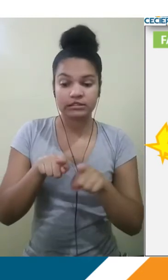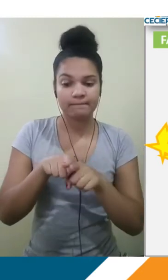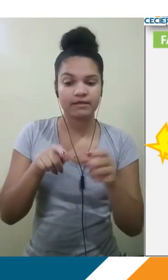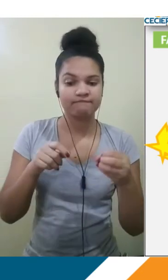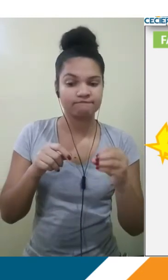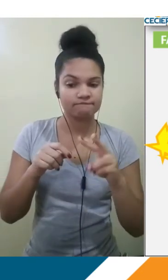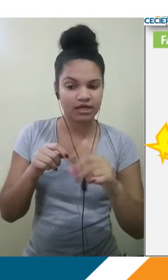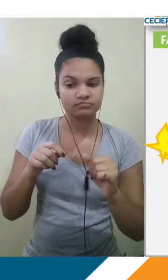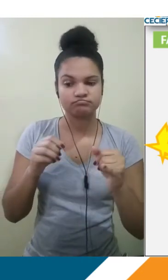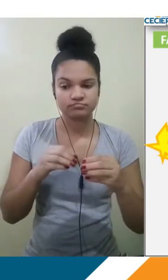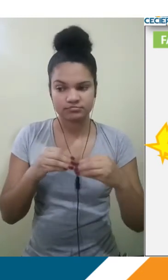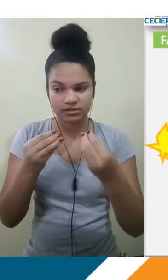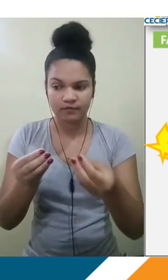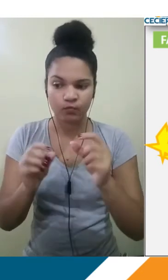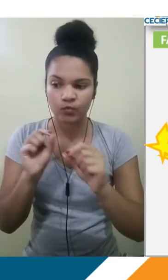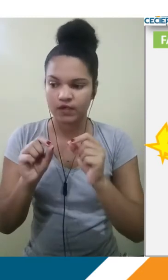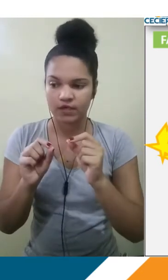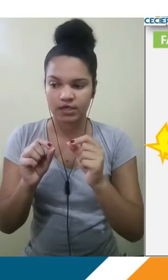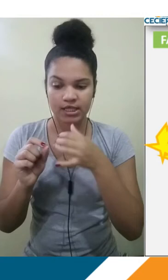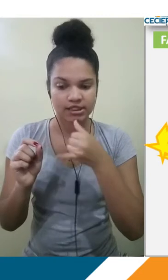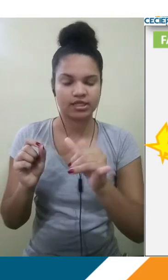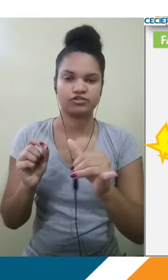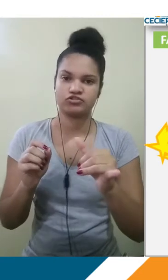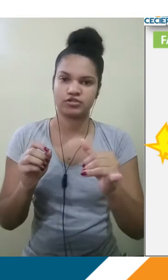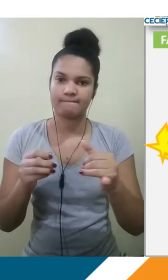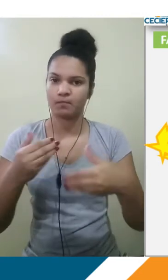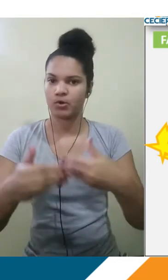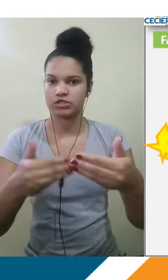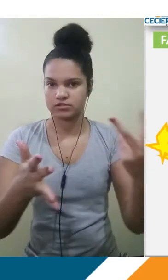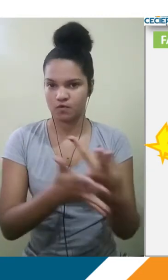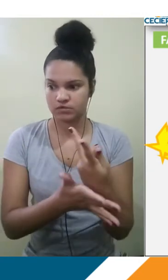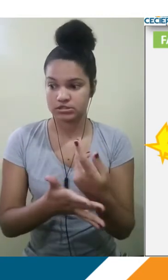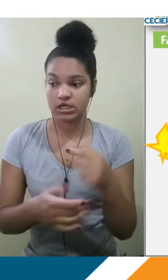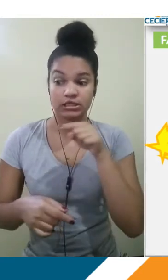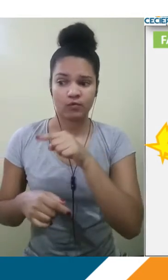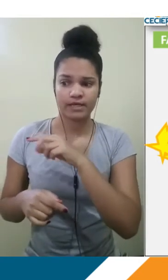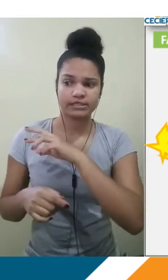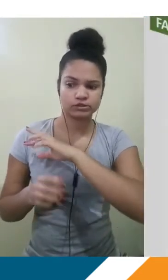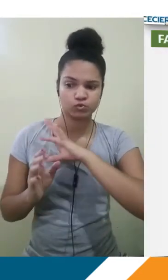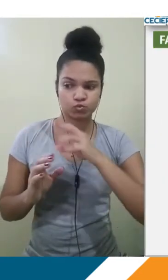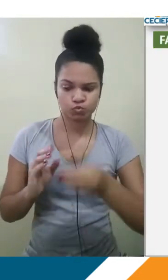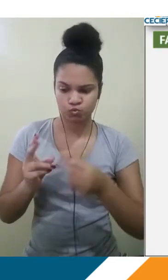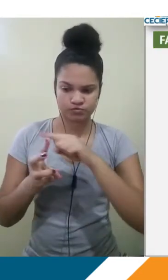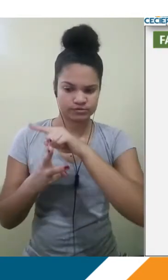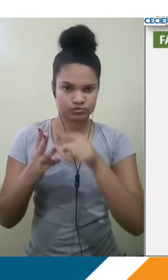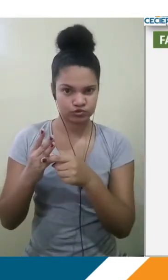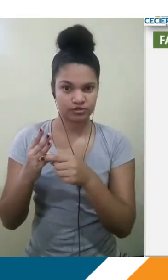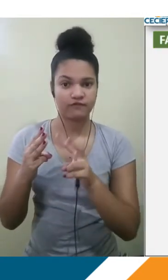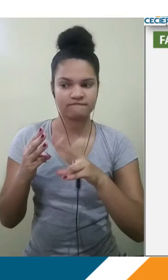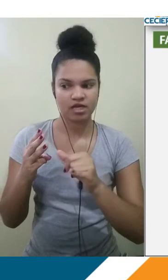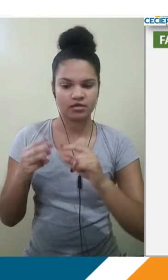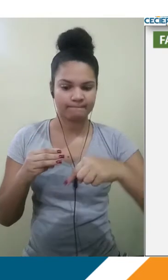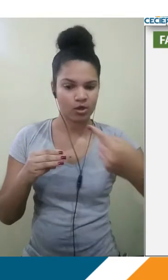energia para que as reações aconteçam. Esses produtos passam então para a próxima fase, que é a